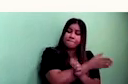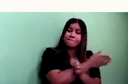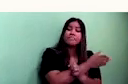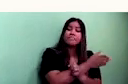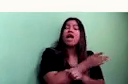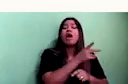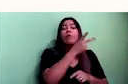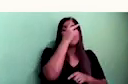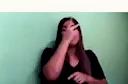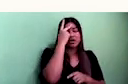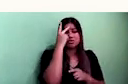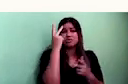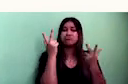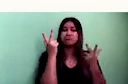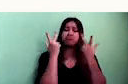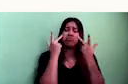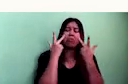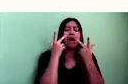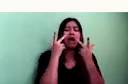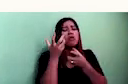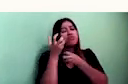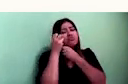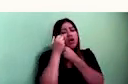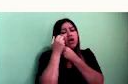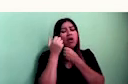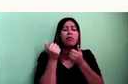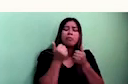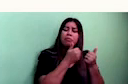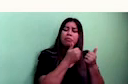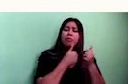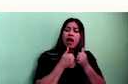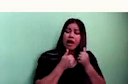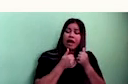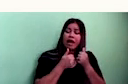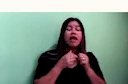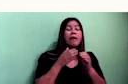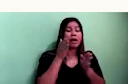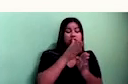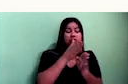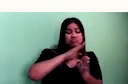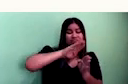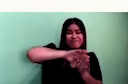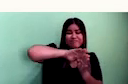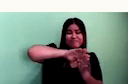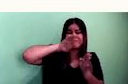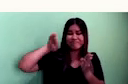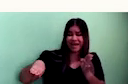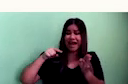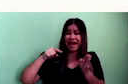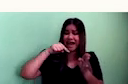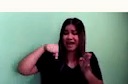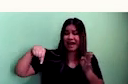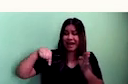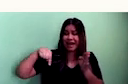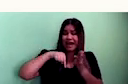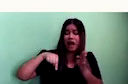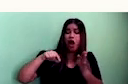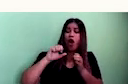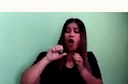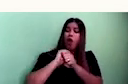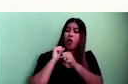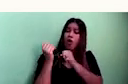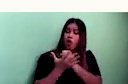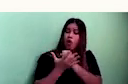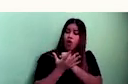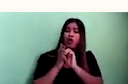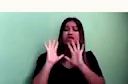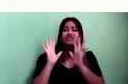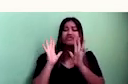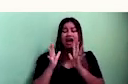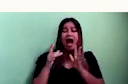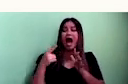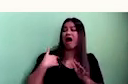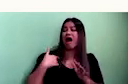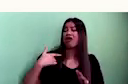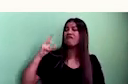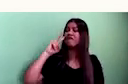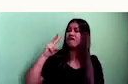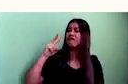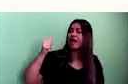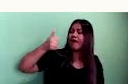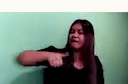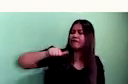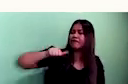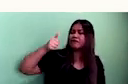Então, essa palestra foi muito boa, porque eu estou convidando as pessoas a avaliarem o momento de descanso, como está seu sono, né? Como está a